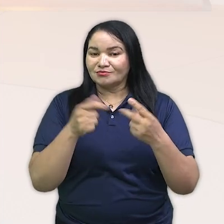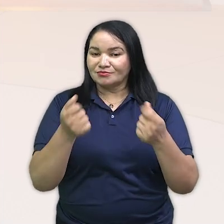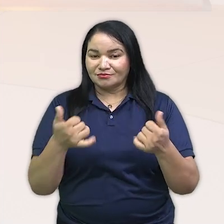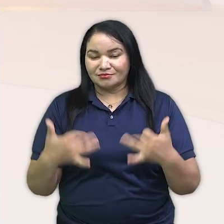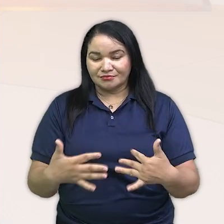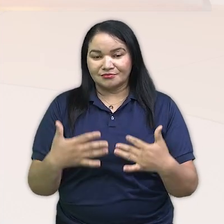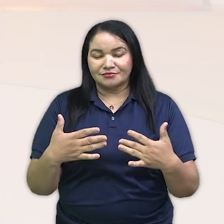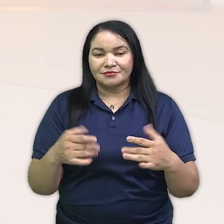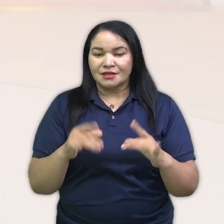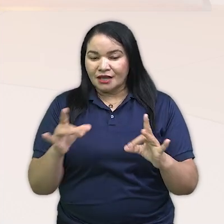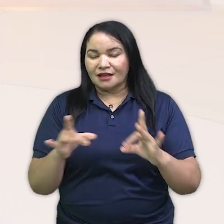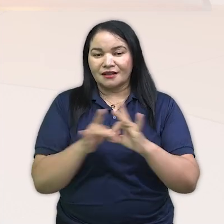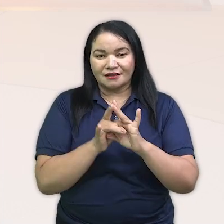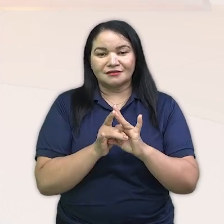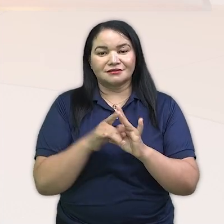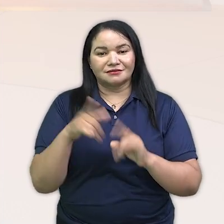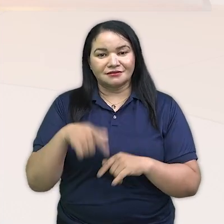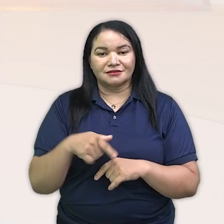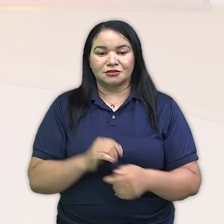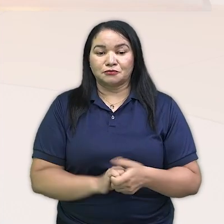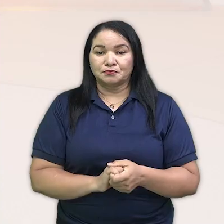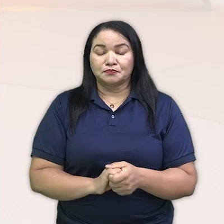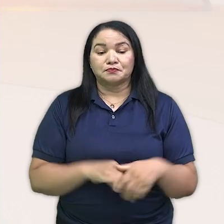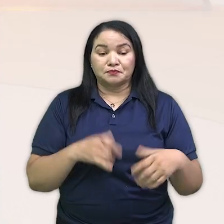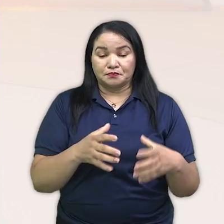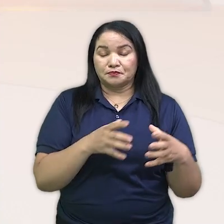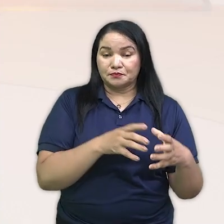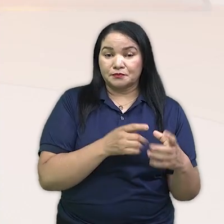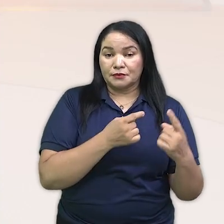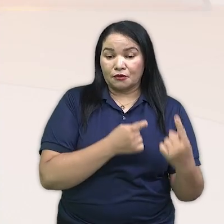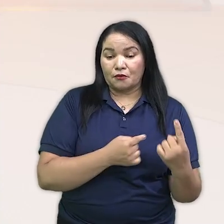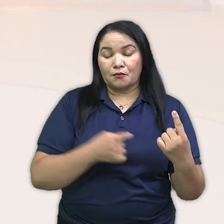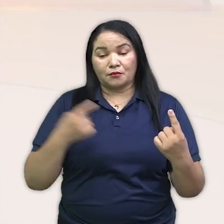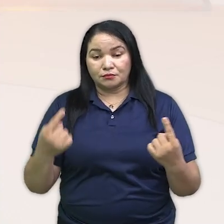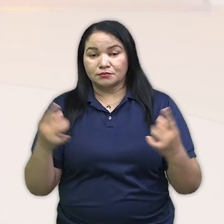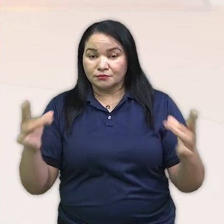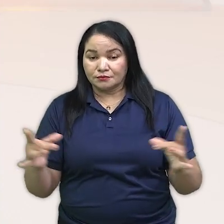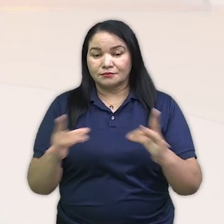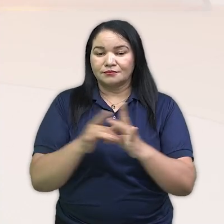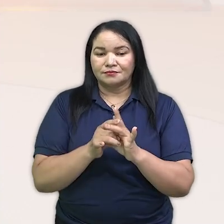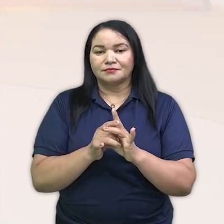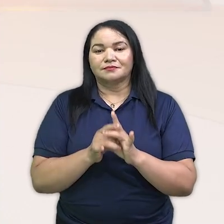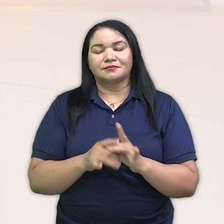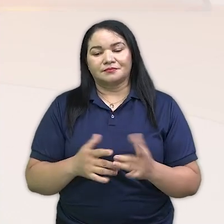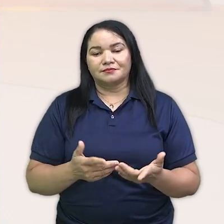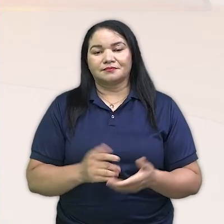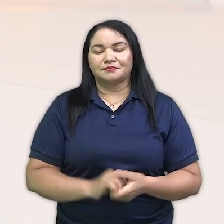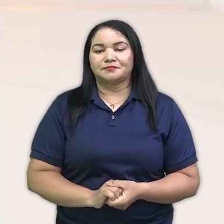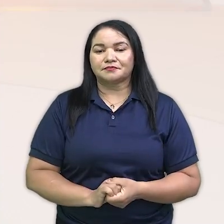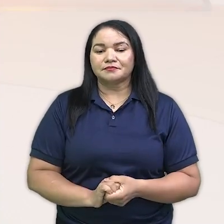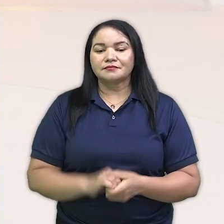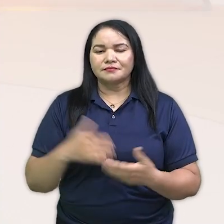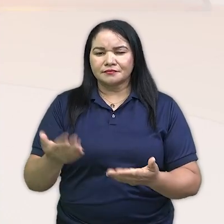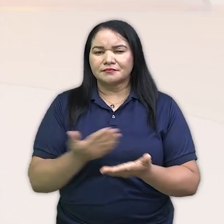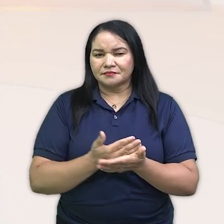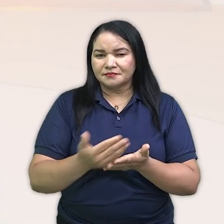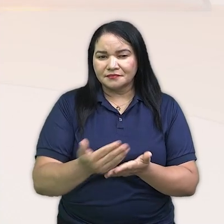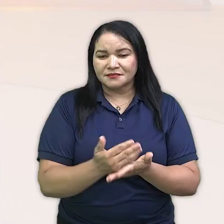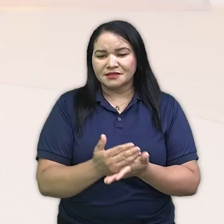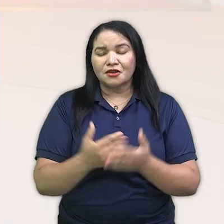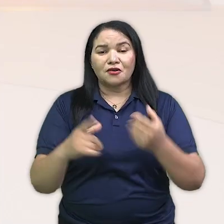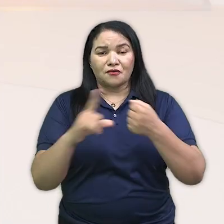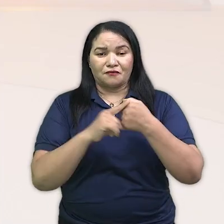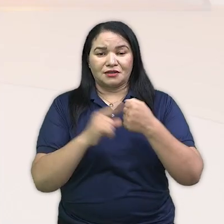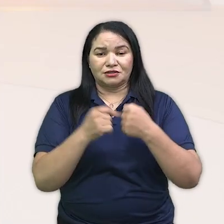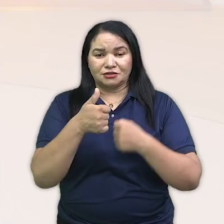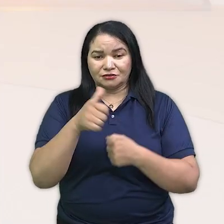coisas que estão ali muito ligadas, muito relacionadas. Uma vai puxando a outra, né? Muito bem, nós vamos começar então com